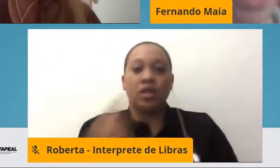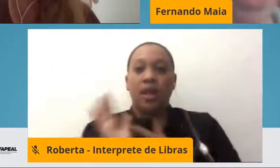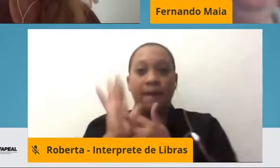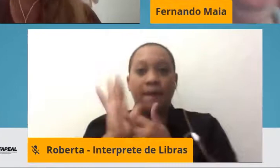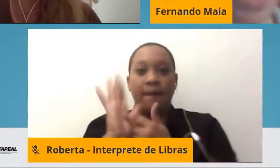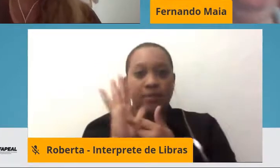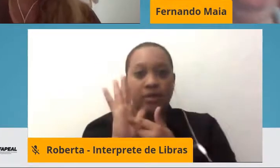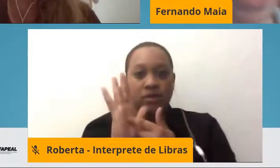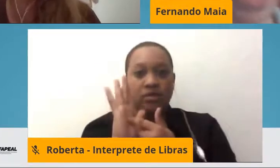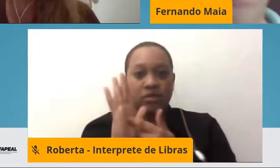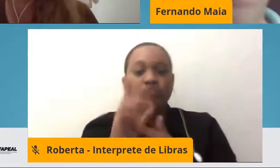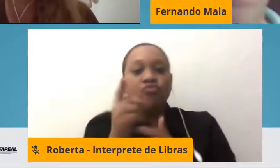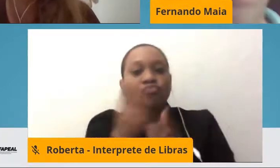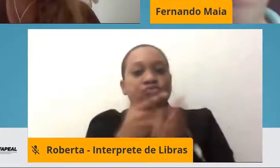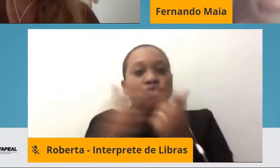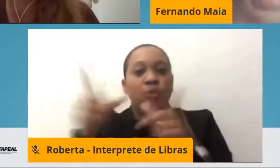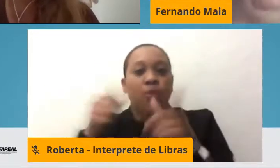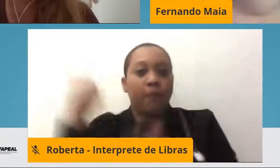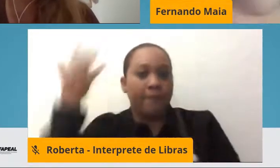palestrantes.